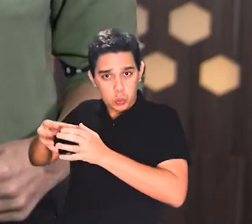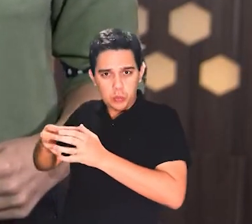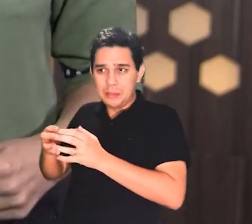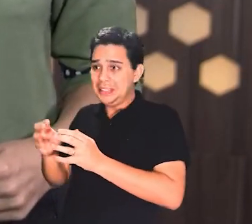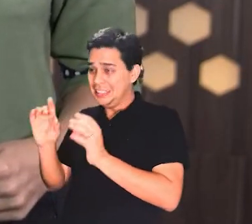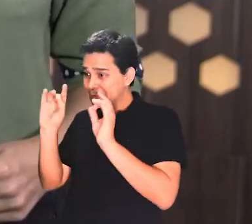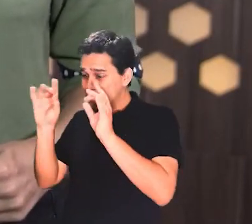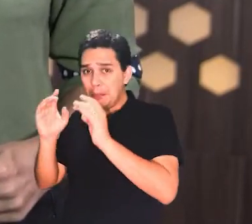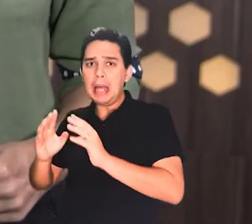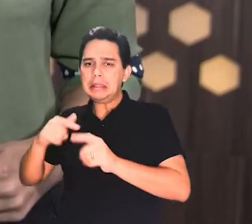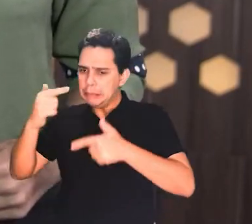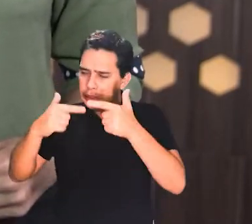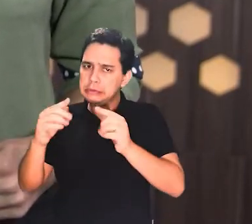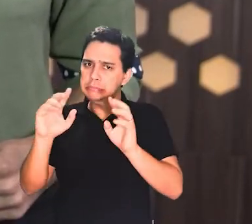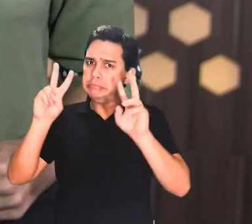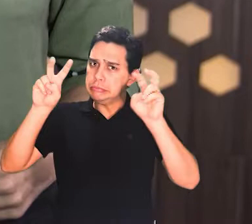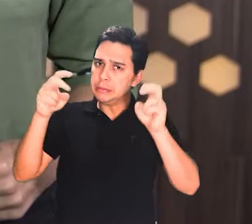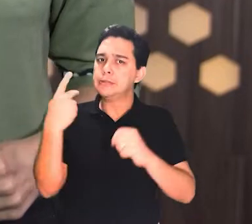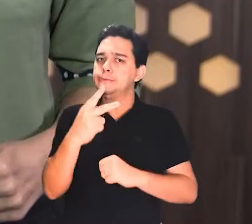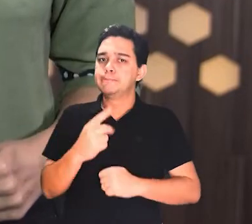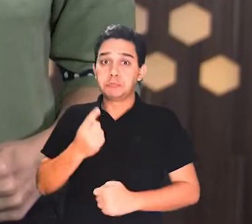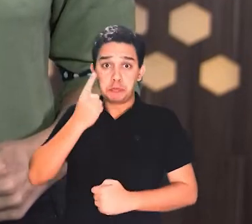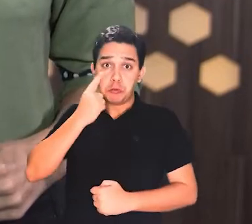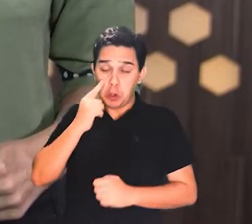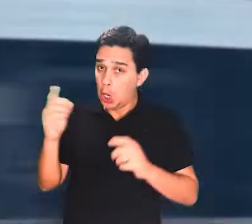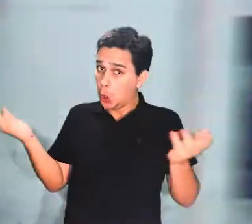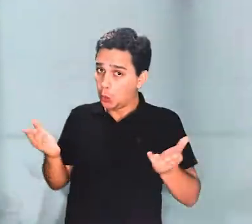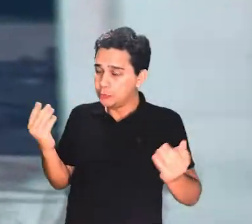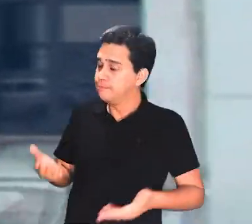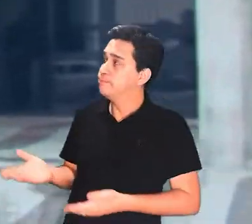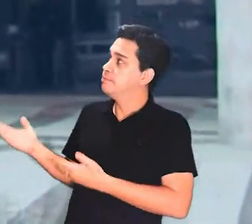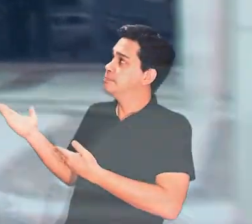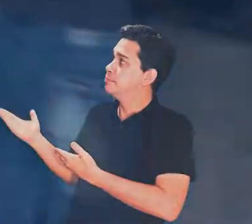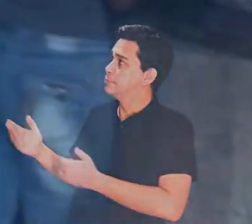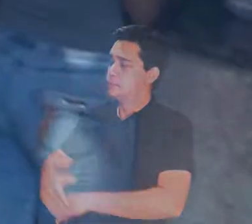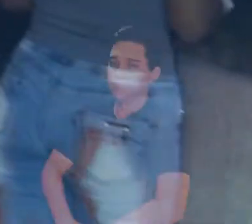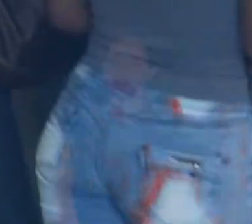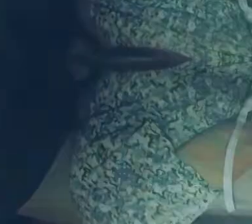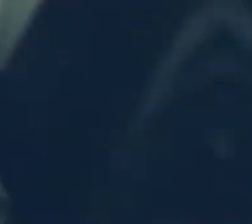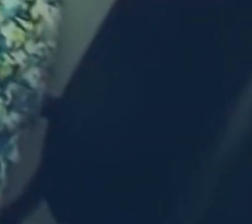temática. Acompanhe no quadro Por Dentro do MPRJ.